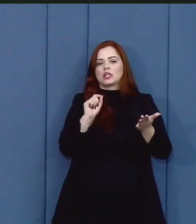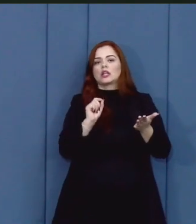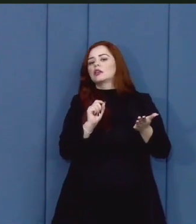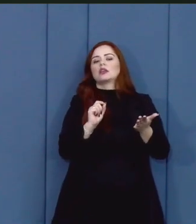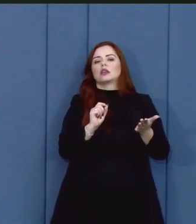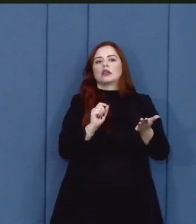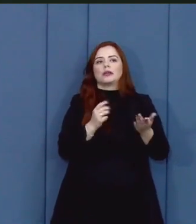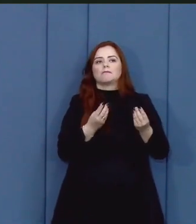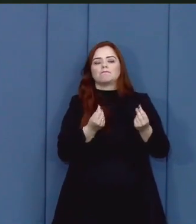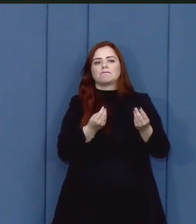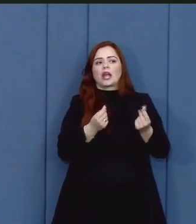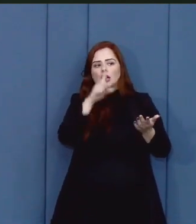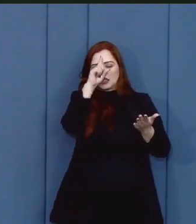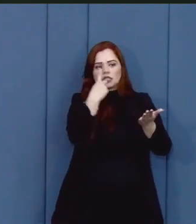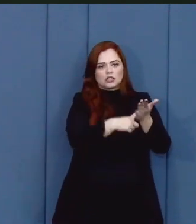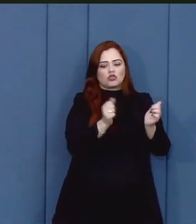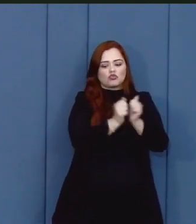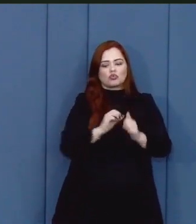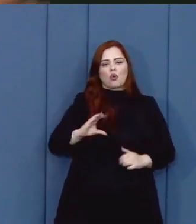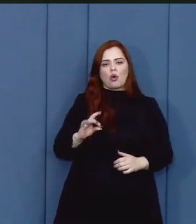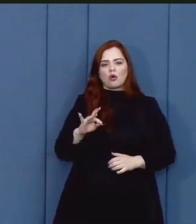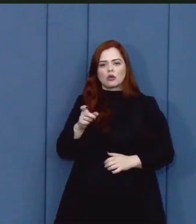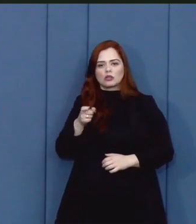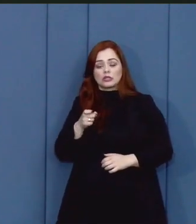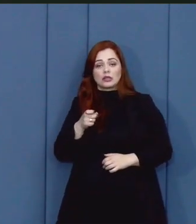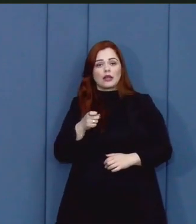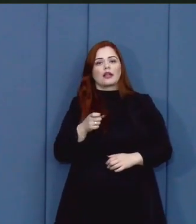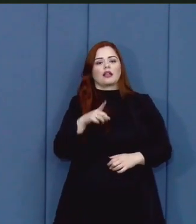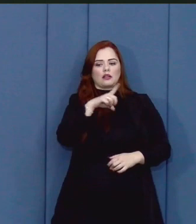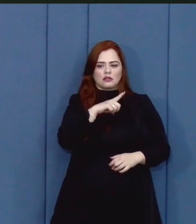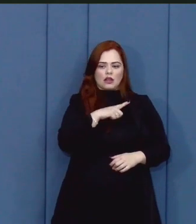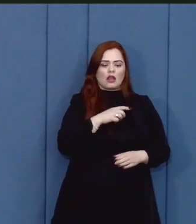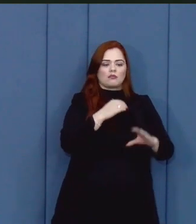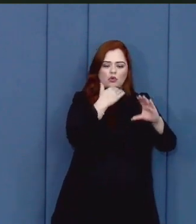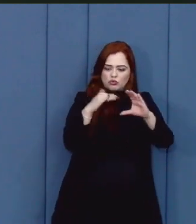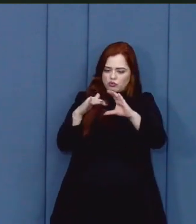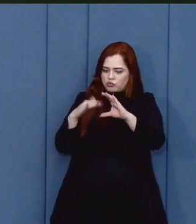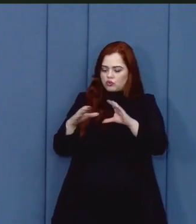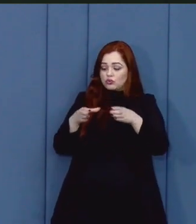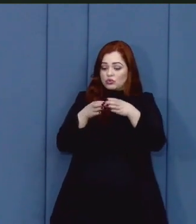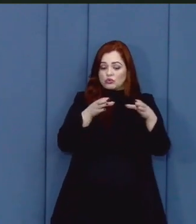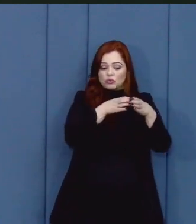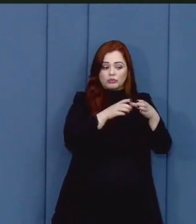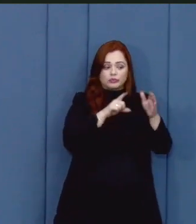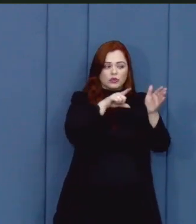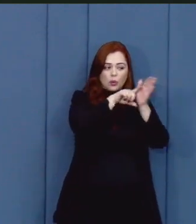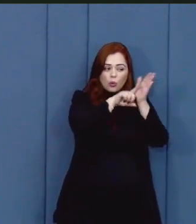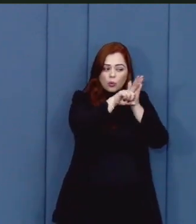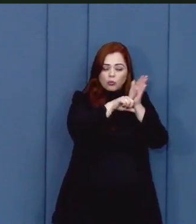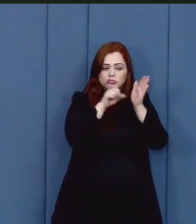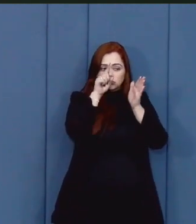tomadas, alguns approaches que são decididos no Códex, são passados para os grupos de peritos e a gente absorve.